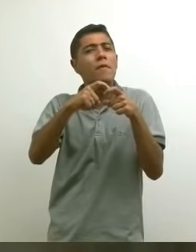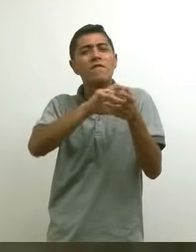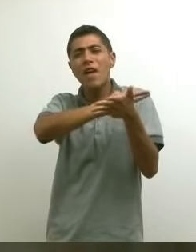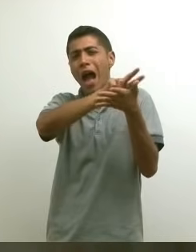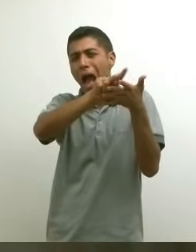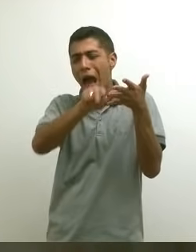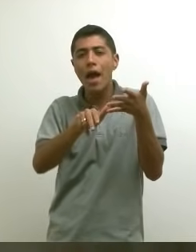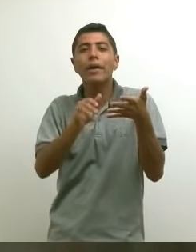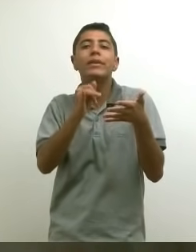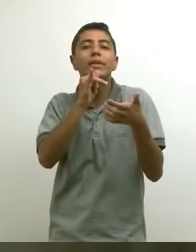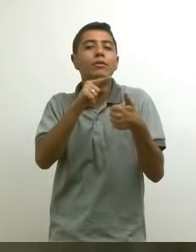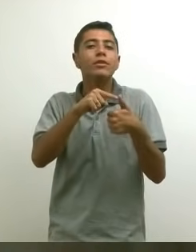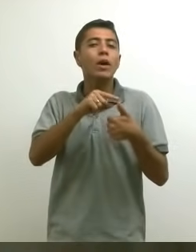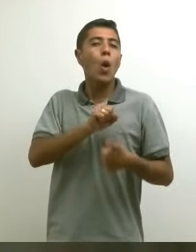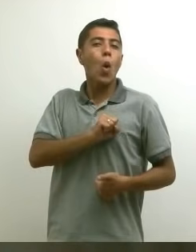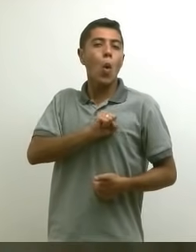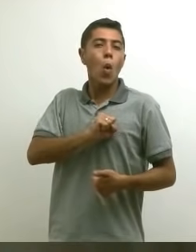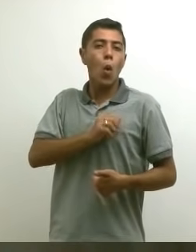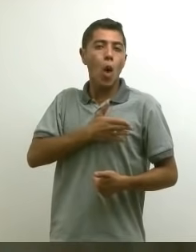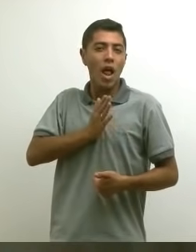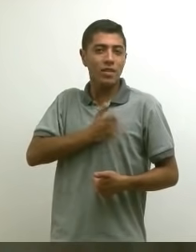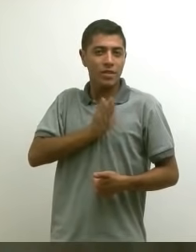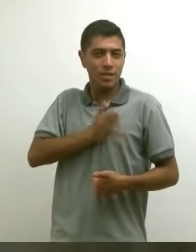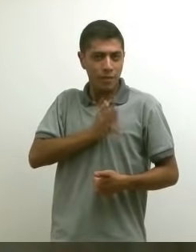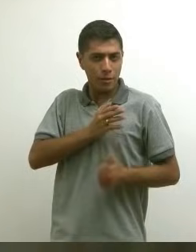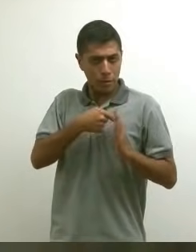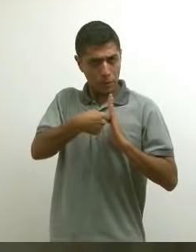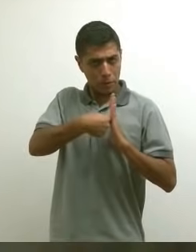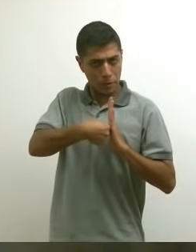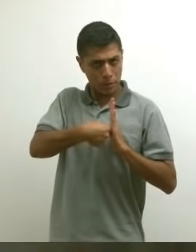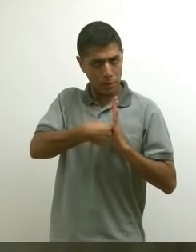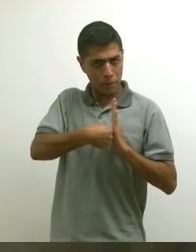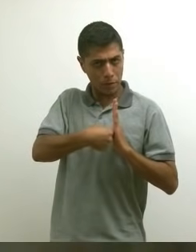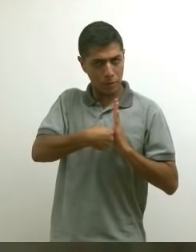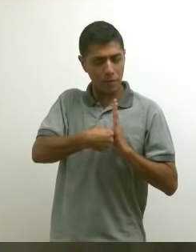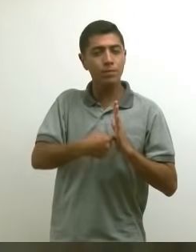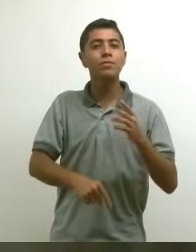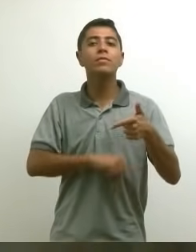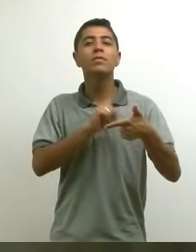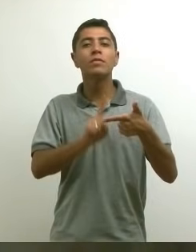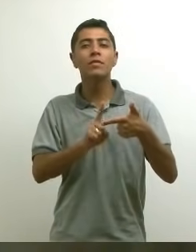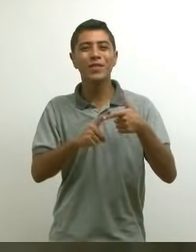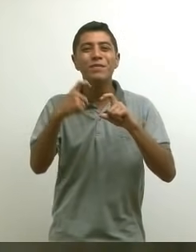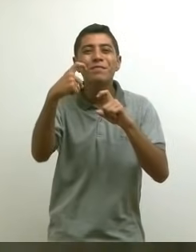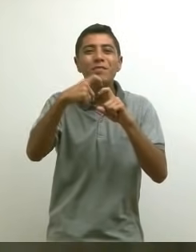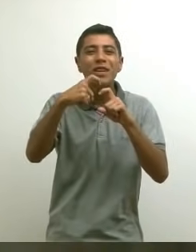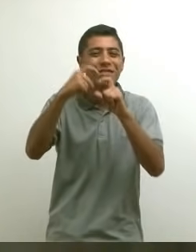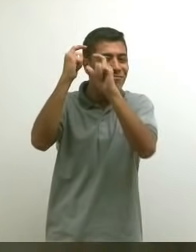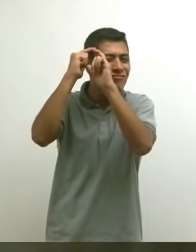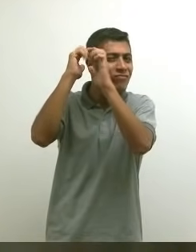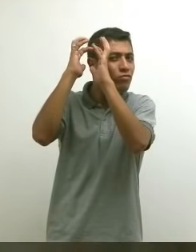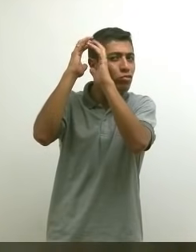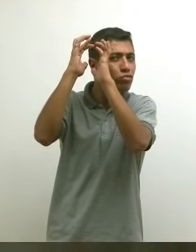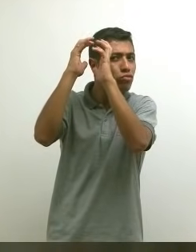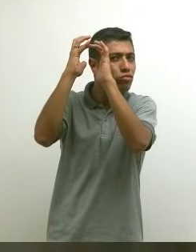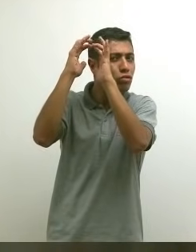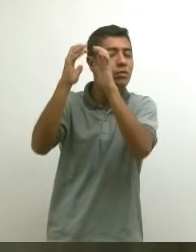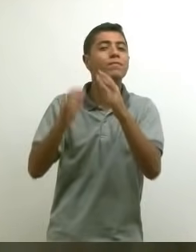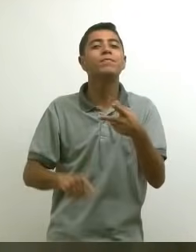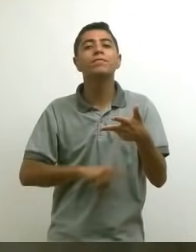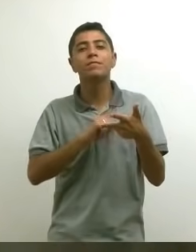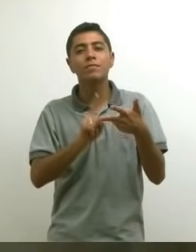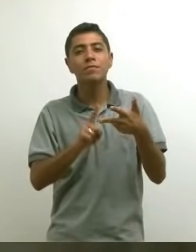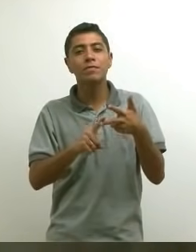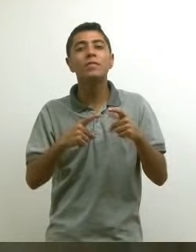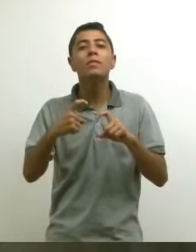um cardiologista olha só o coração um neurologista olha só o sistema nervoso urologista olha a partir de na área agora o